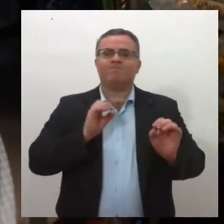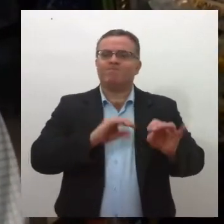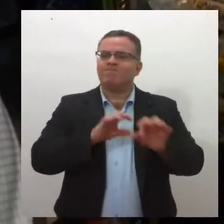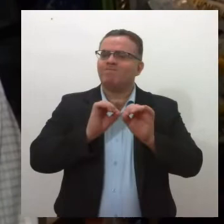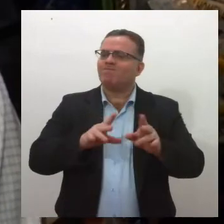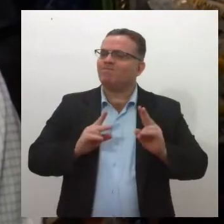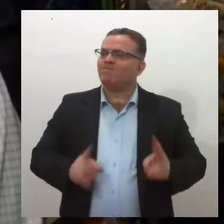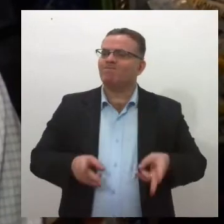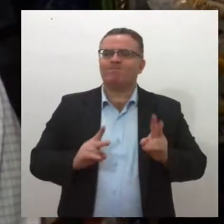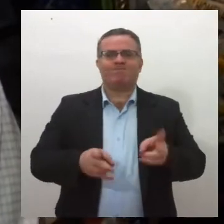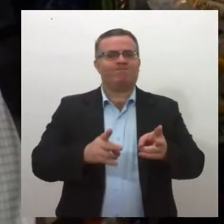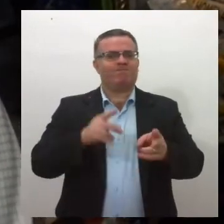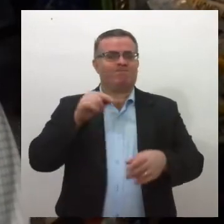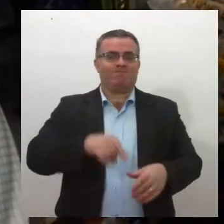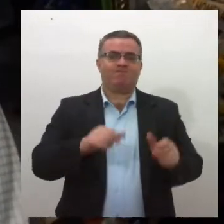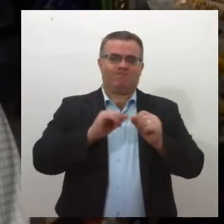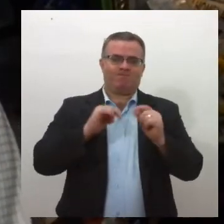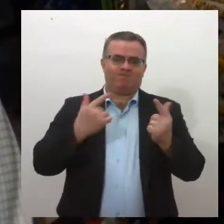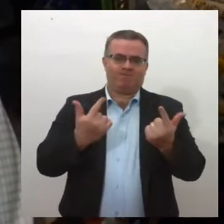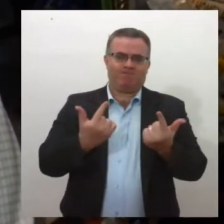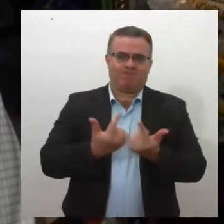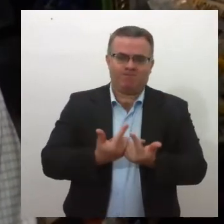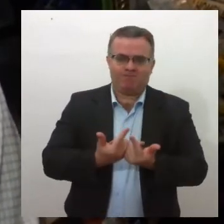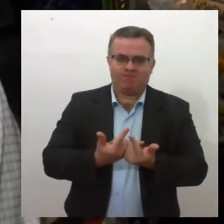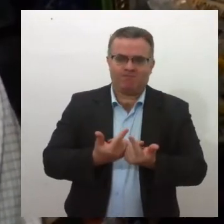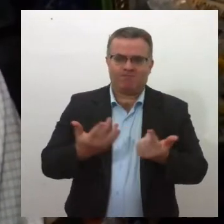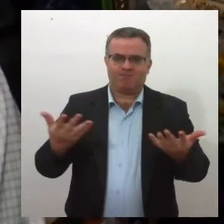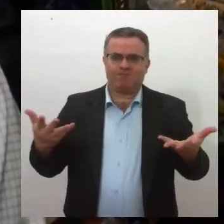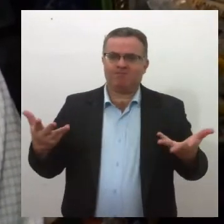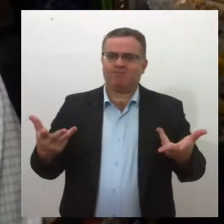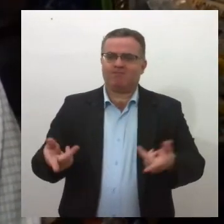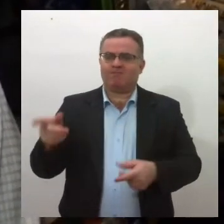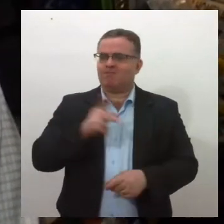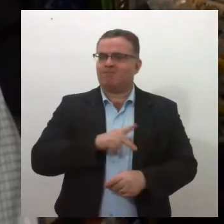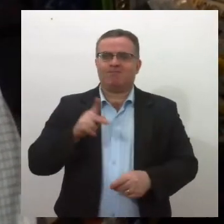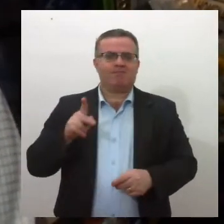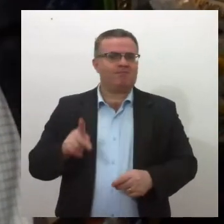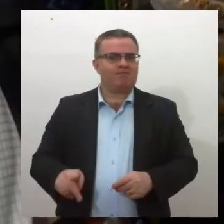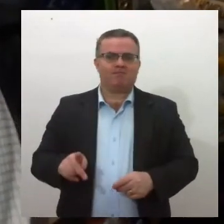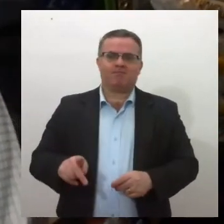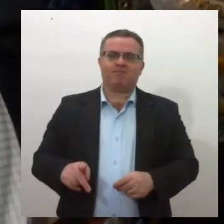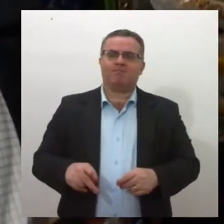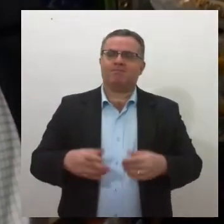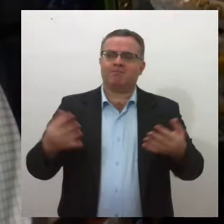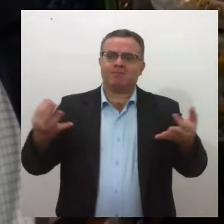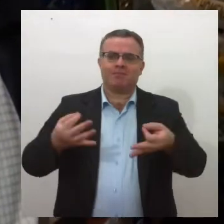escola aqui no Poder Legislativo. Era um professor, era um grande mestre.